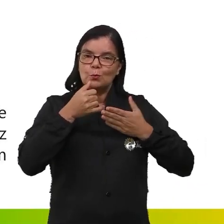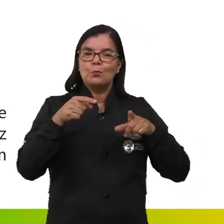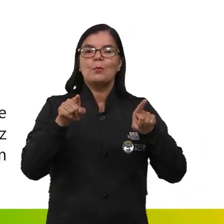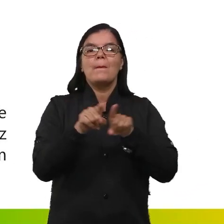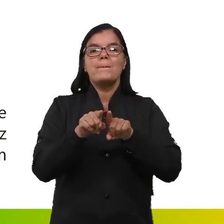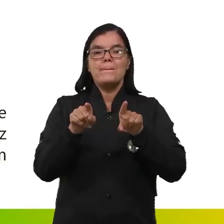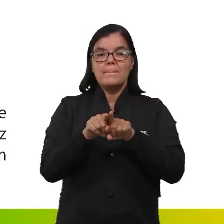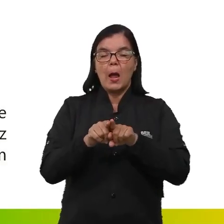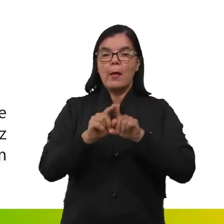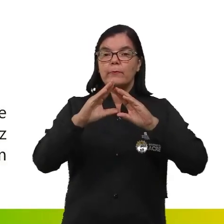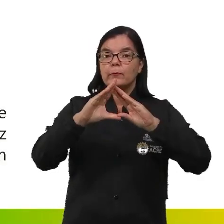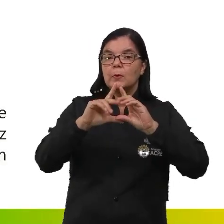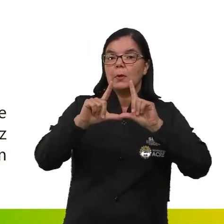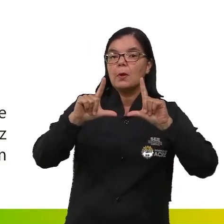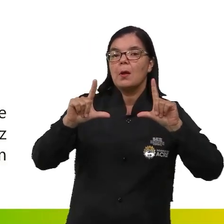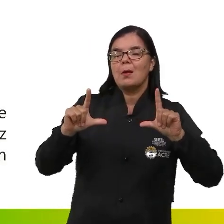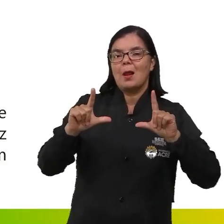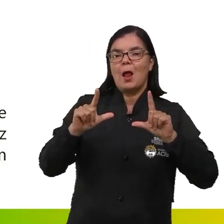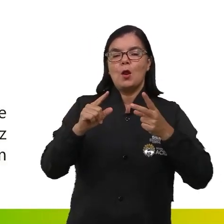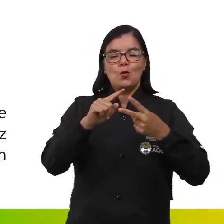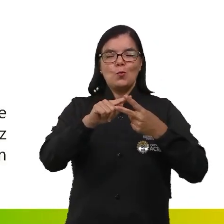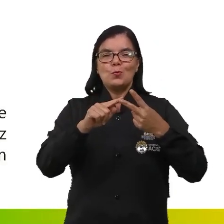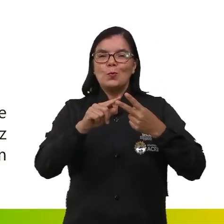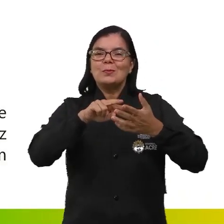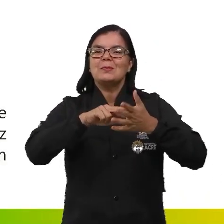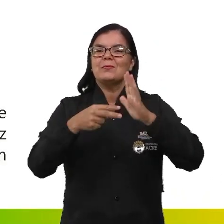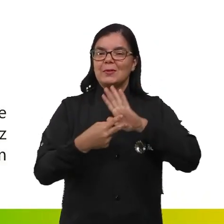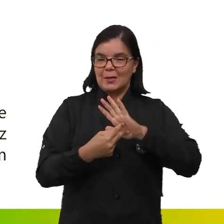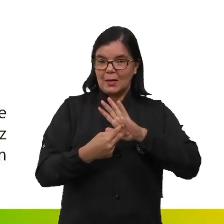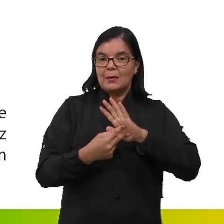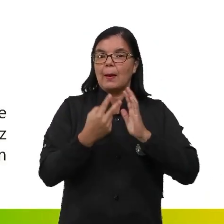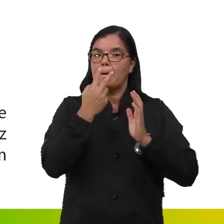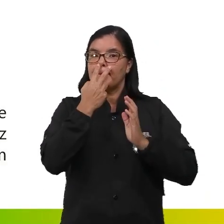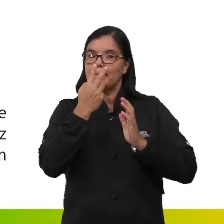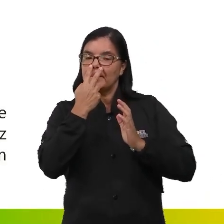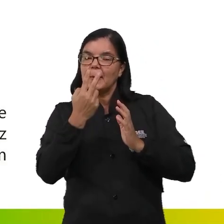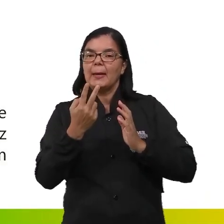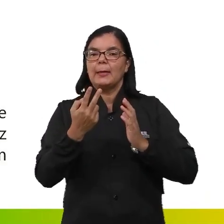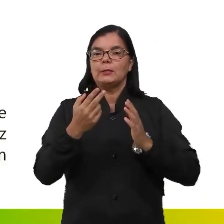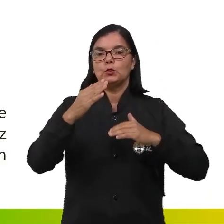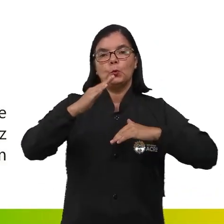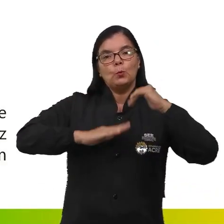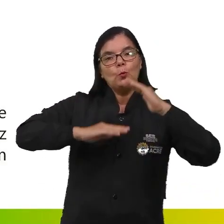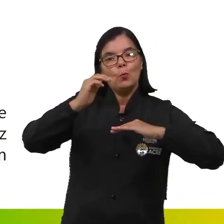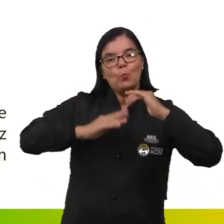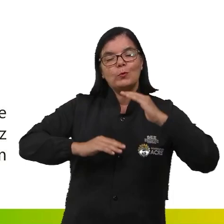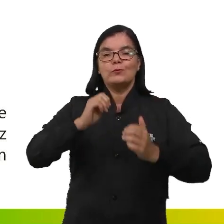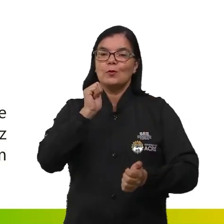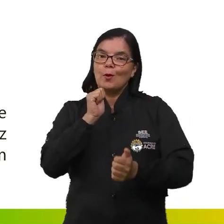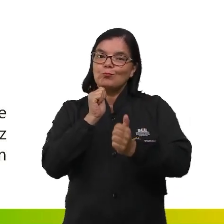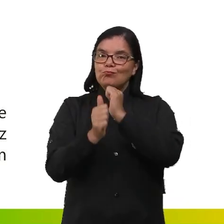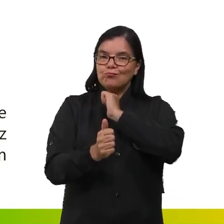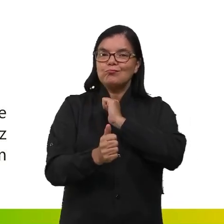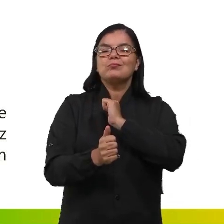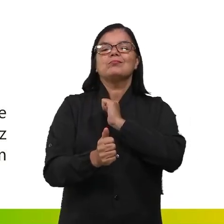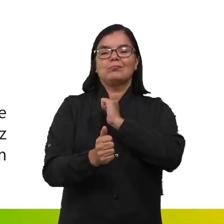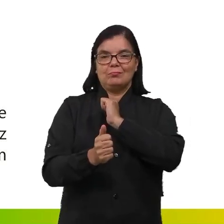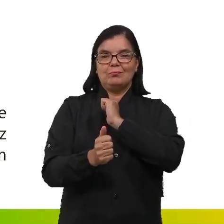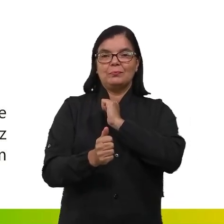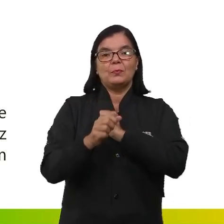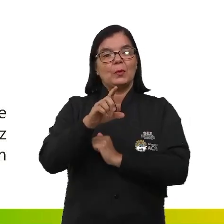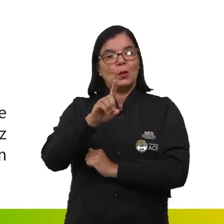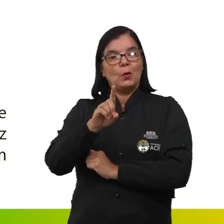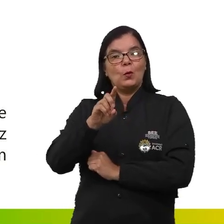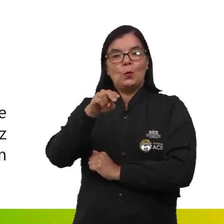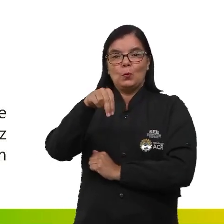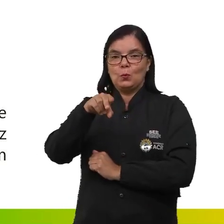também fica claro o seu duplo sentido. No caso aí, uma vez ela faz referência ao Dunga, que